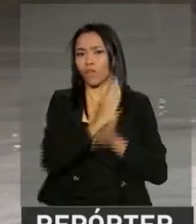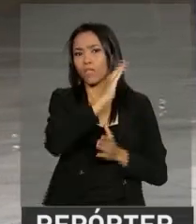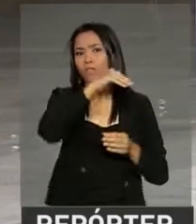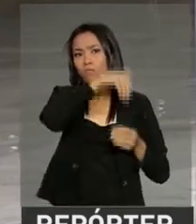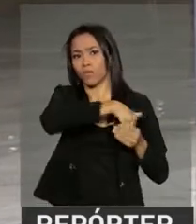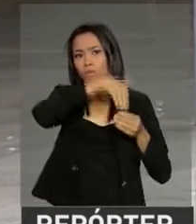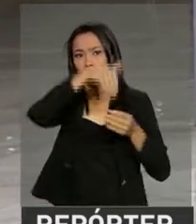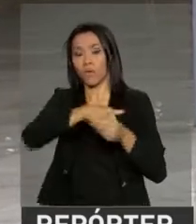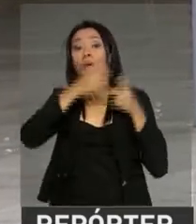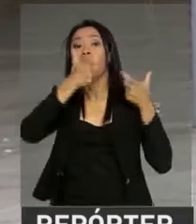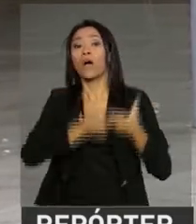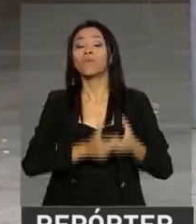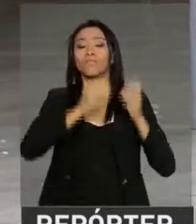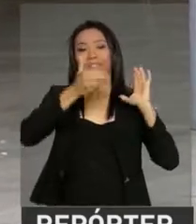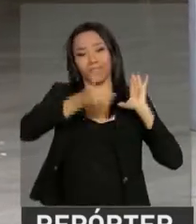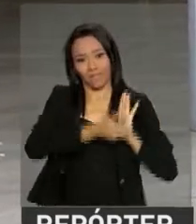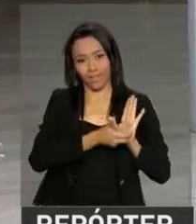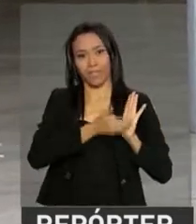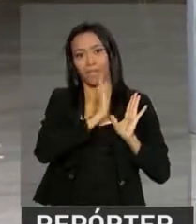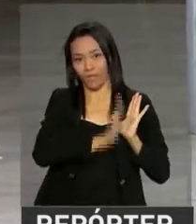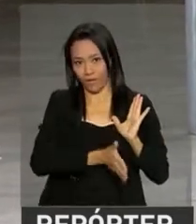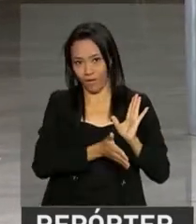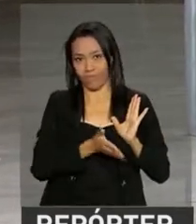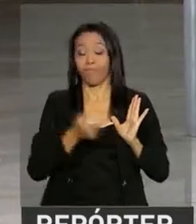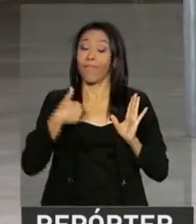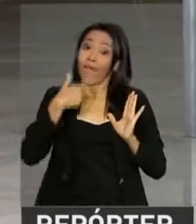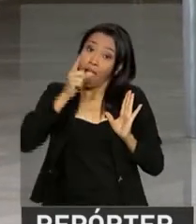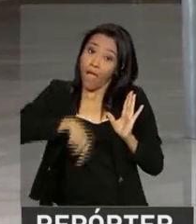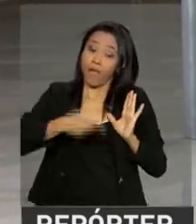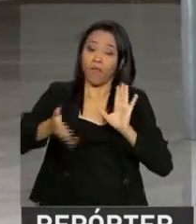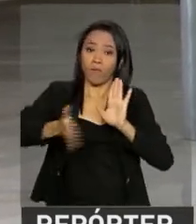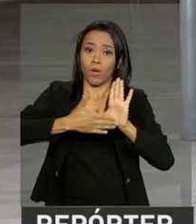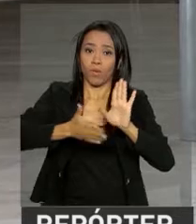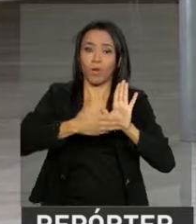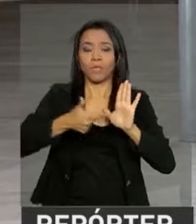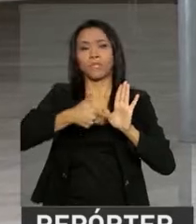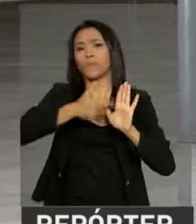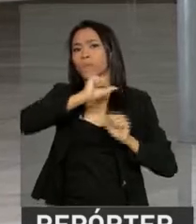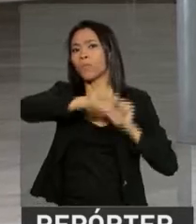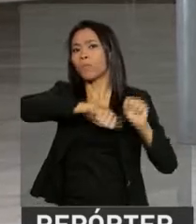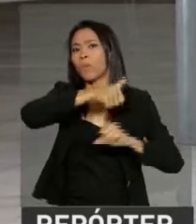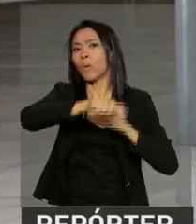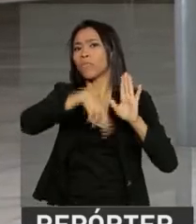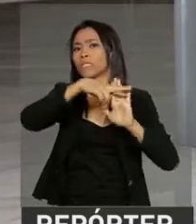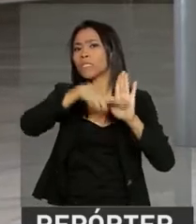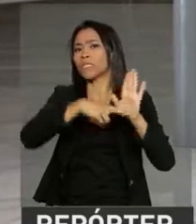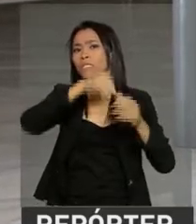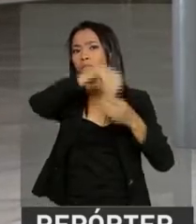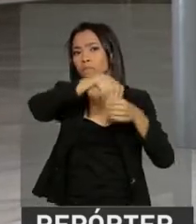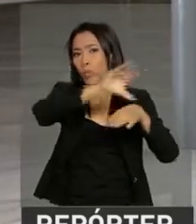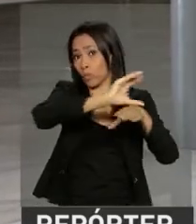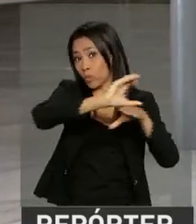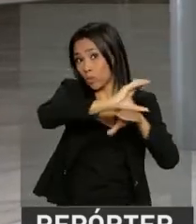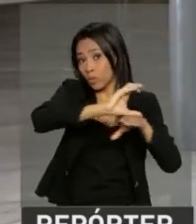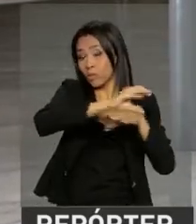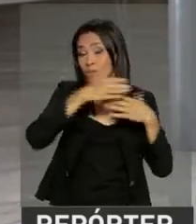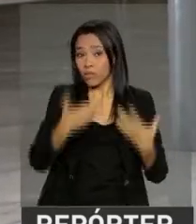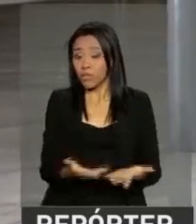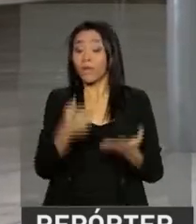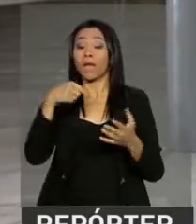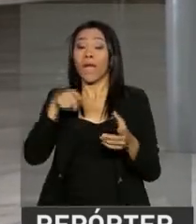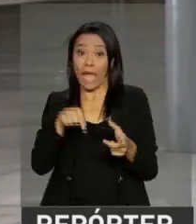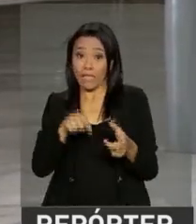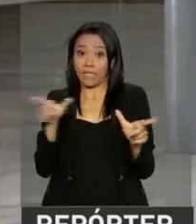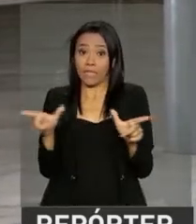turnos pela câmara dos deputados por ser uma proposta que altera a constituição a pec do teto também